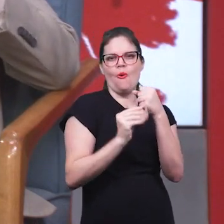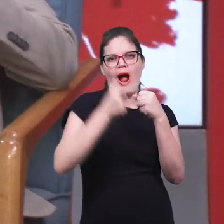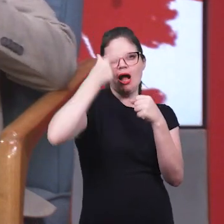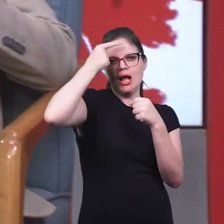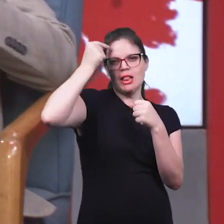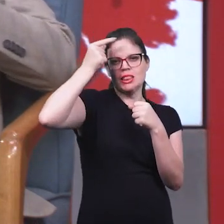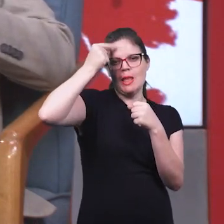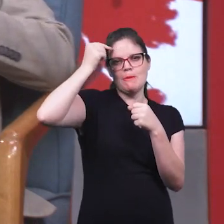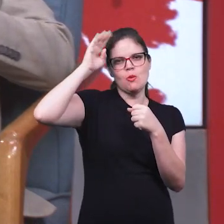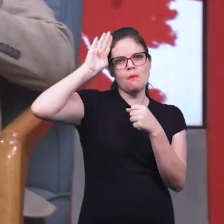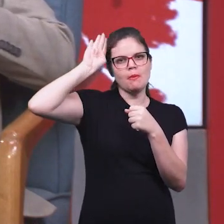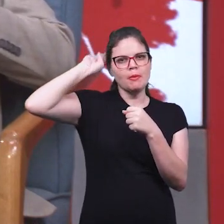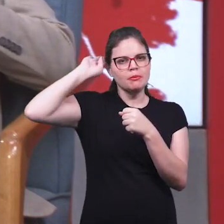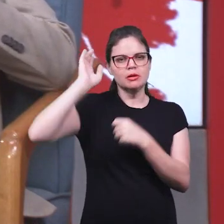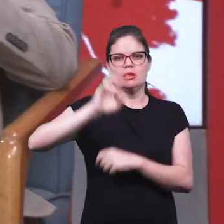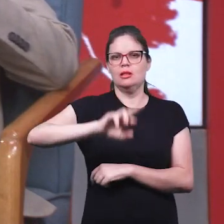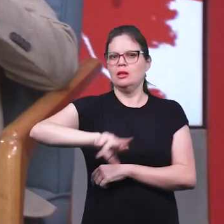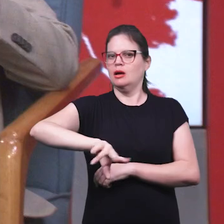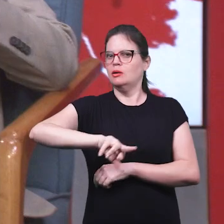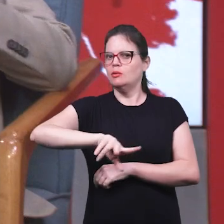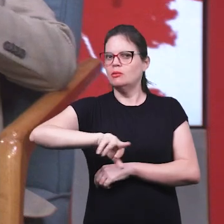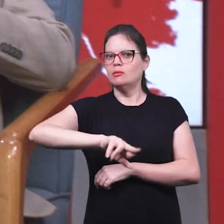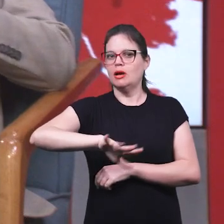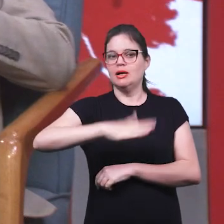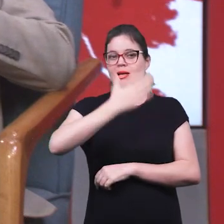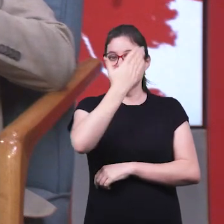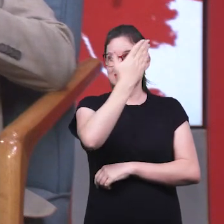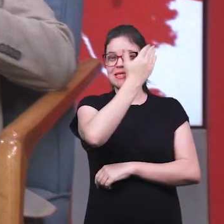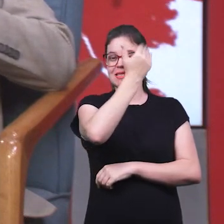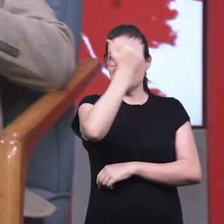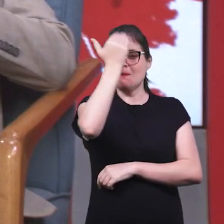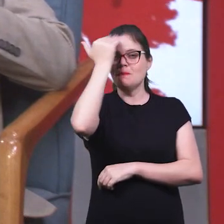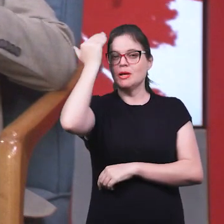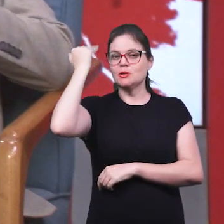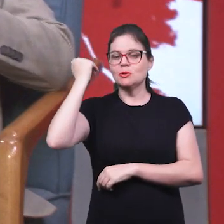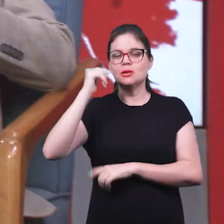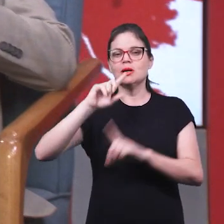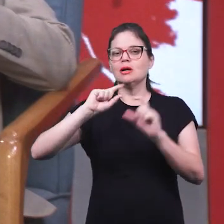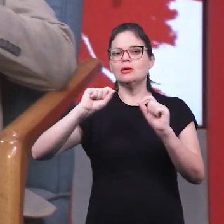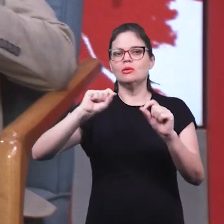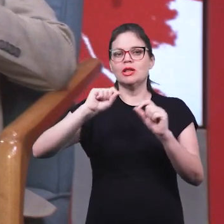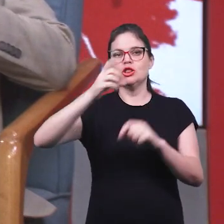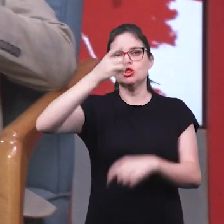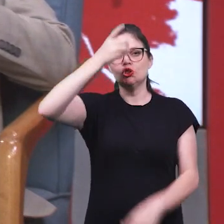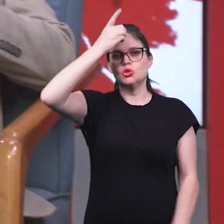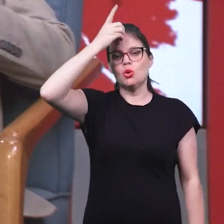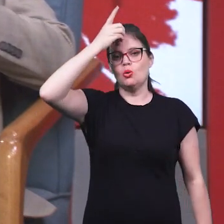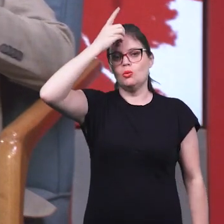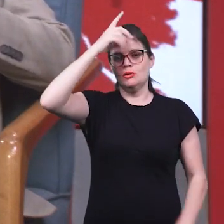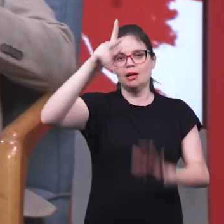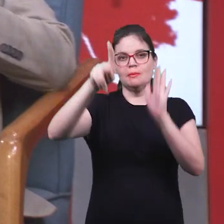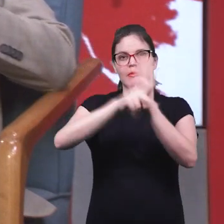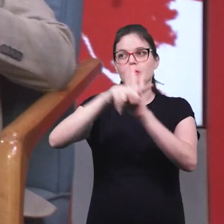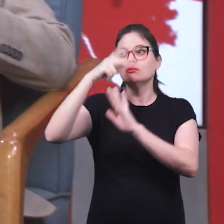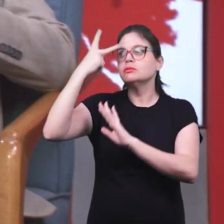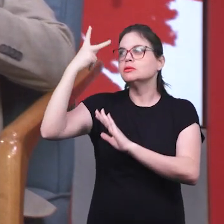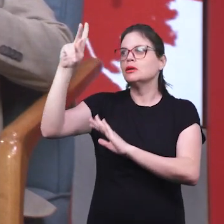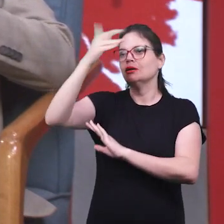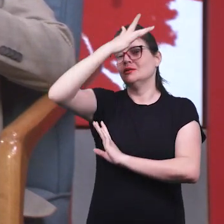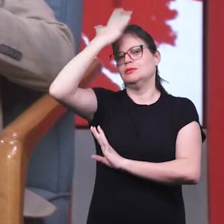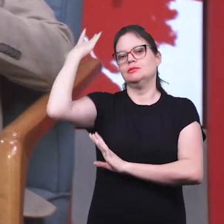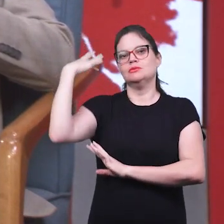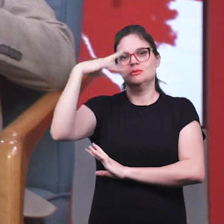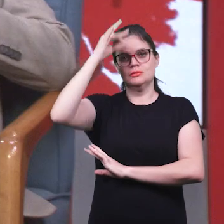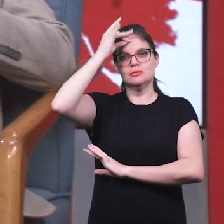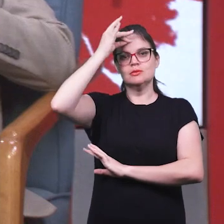acadêmico, nada. Sabedoria é algo que ali está sendo colocado como do